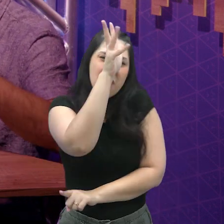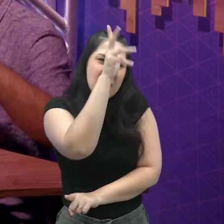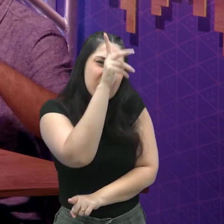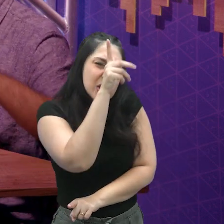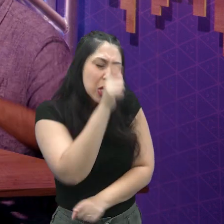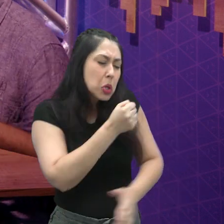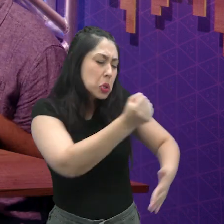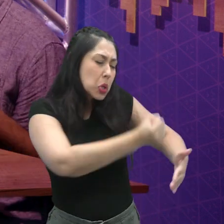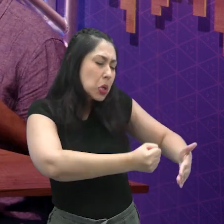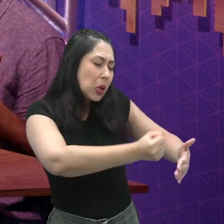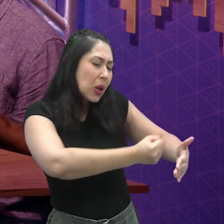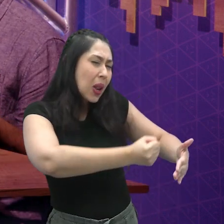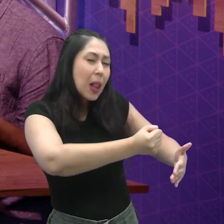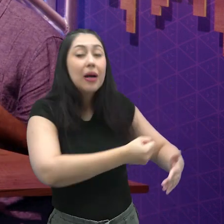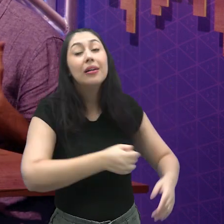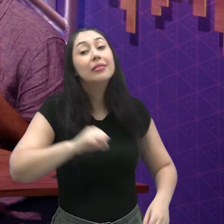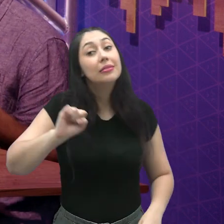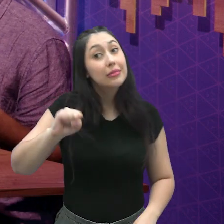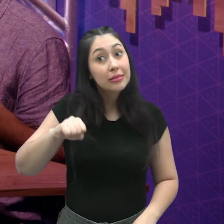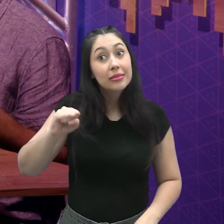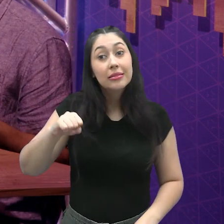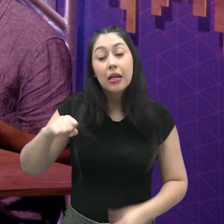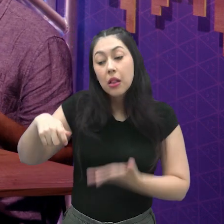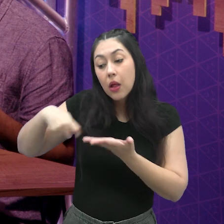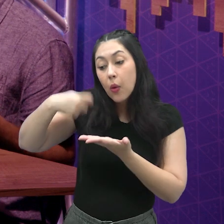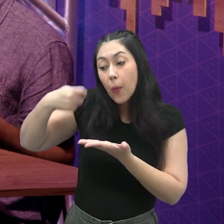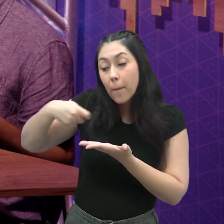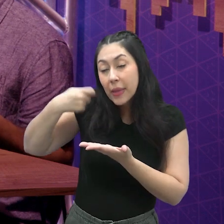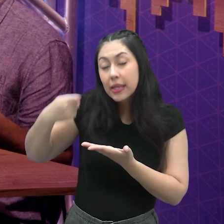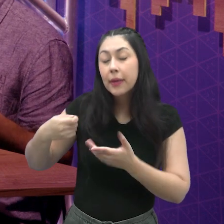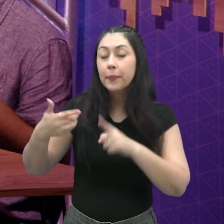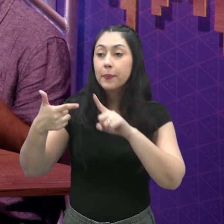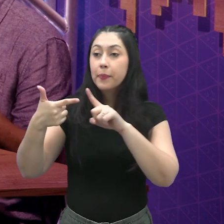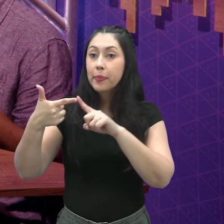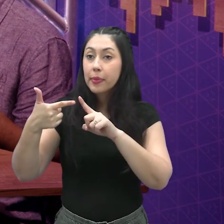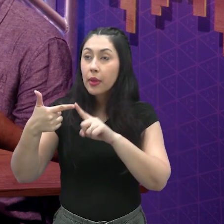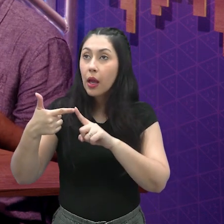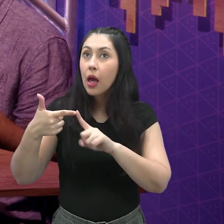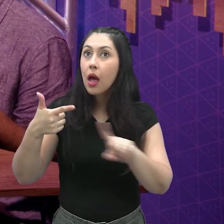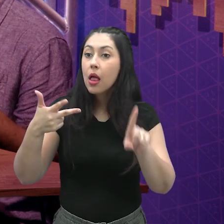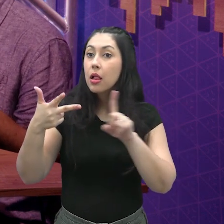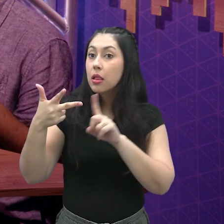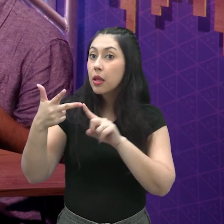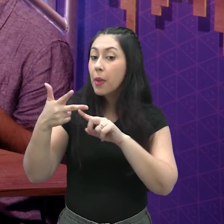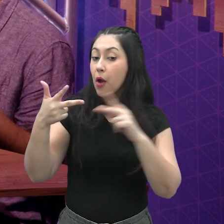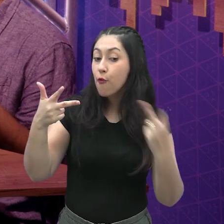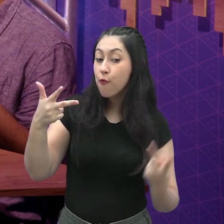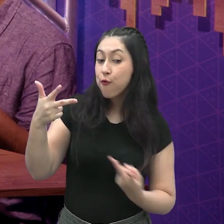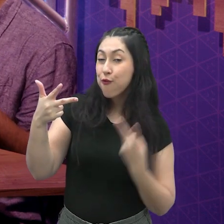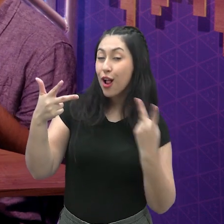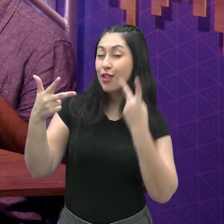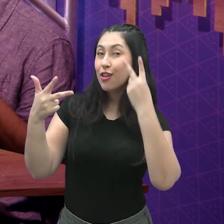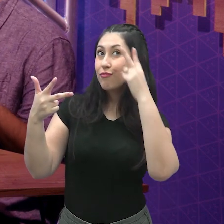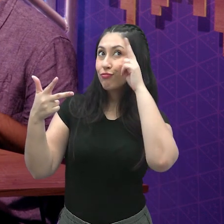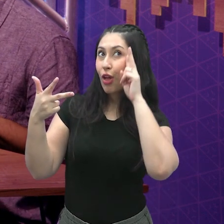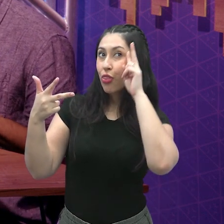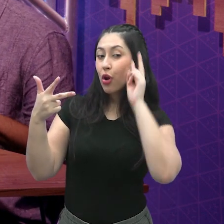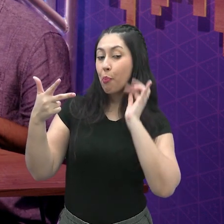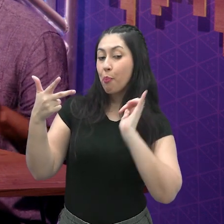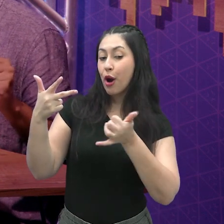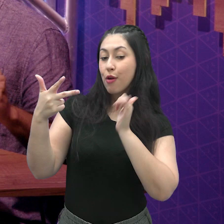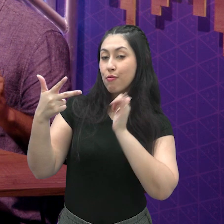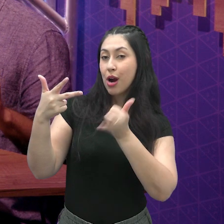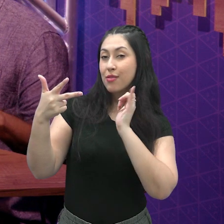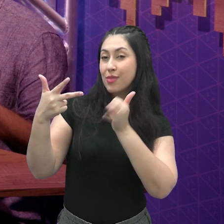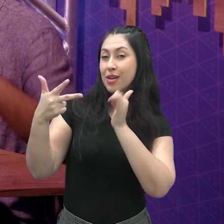com animais e tal. Então, a gente tem a culinária, a gente tem uma questão de valorização da oralidade das